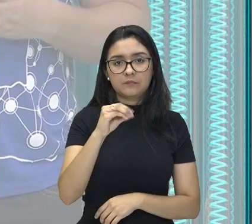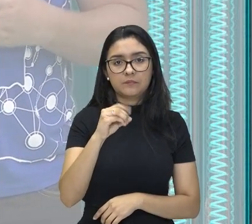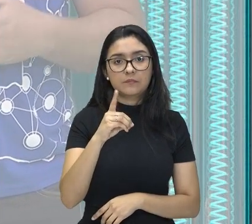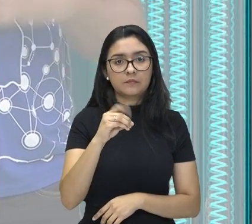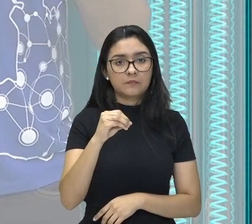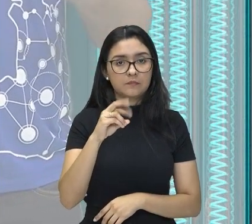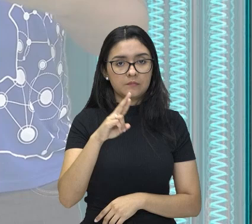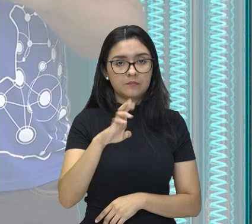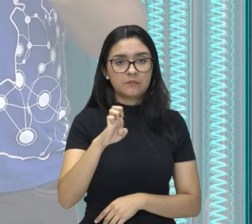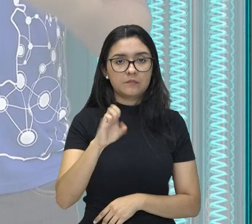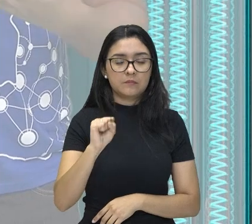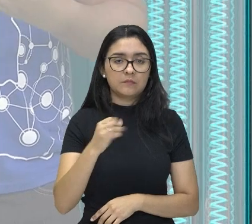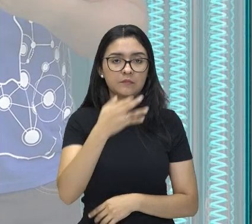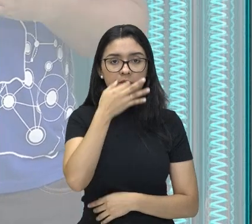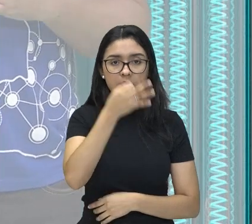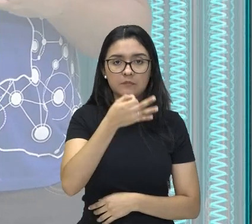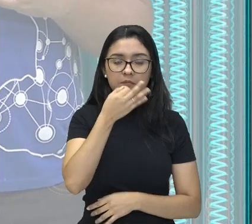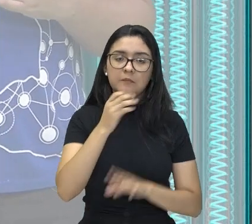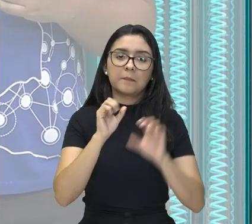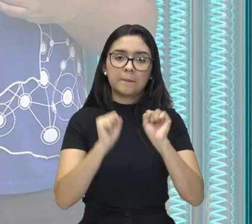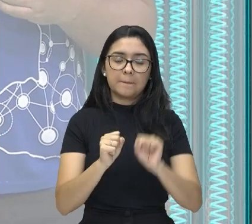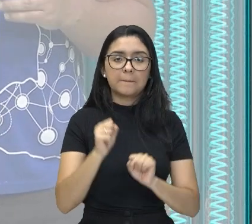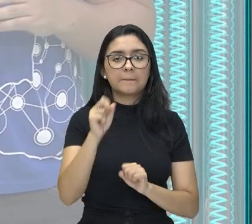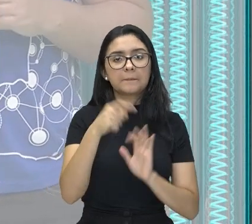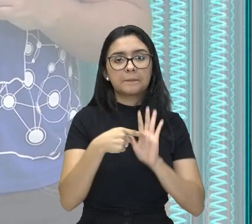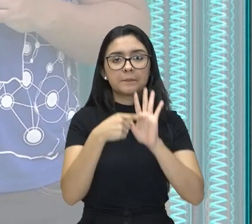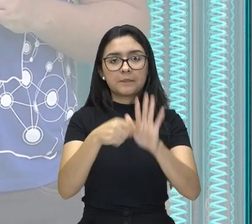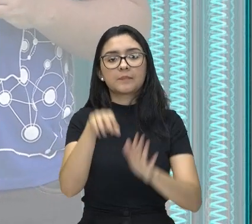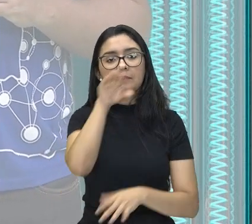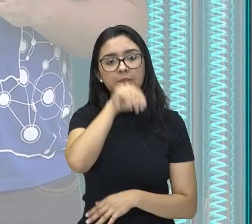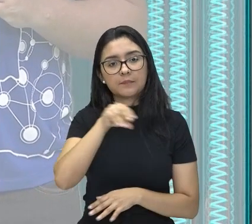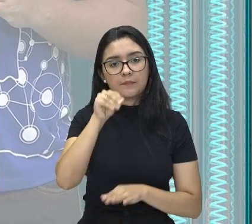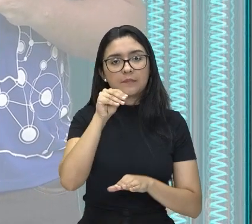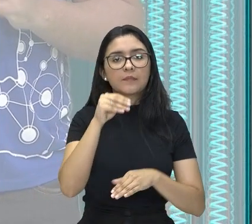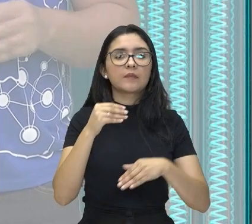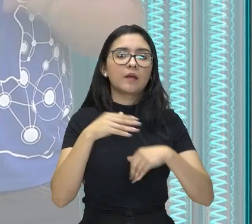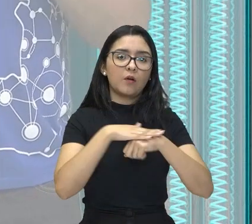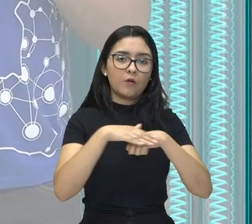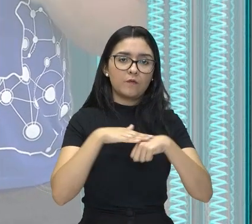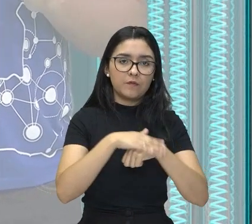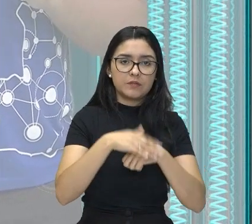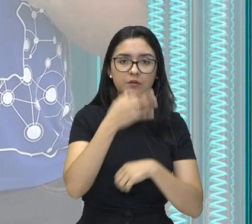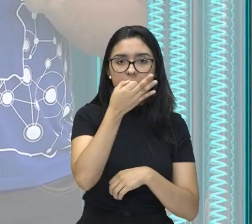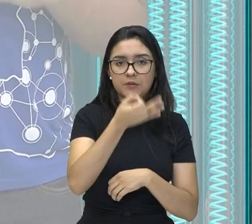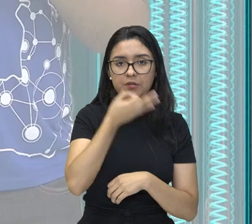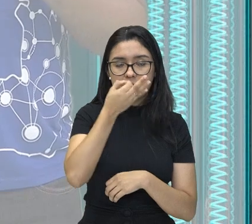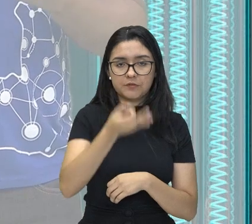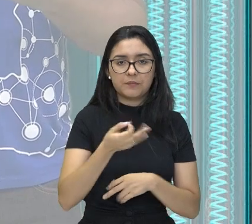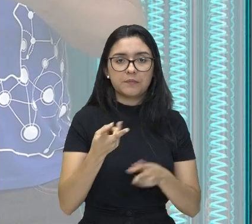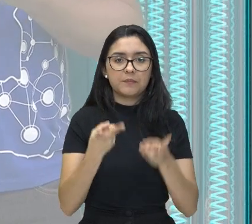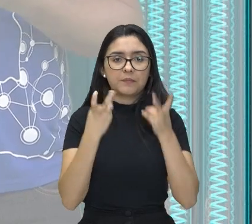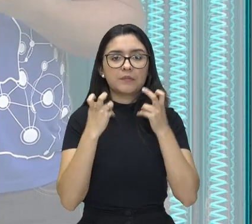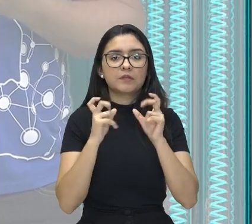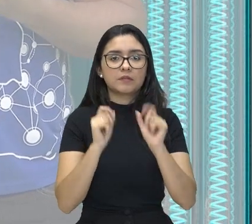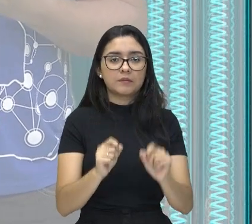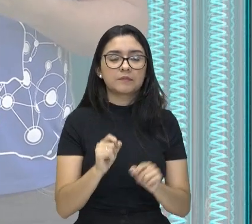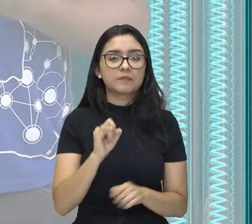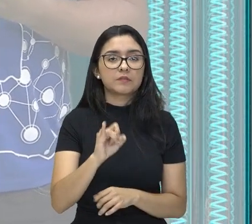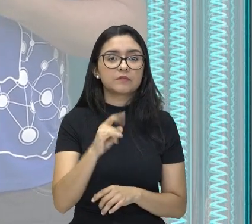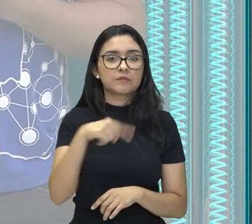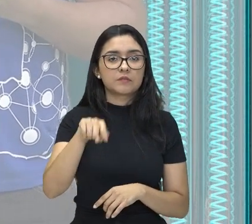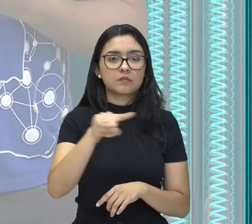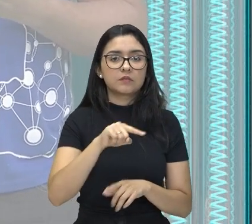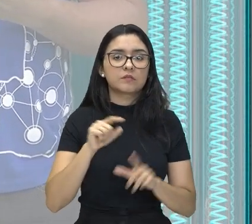ser manifestado na fala, como a gente percebe na conversa argumentativa. Observem que ao